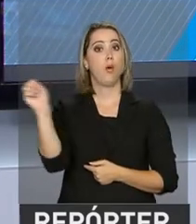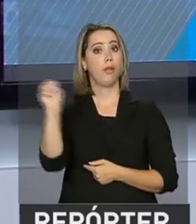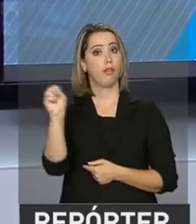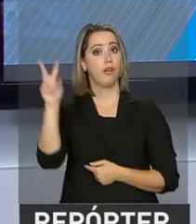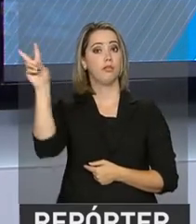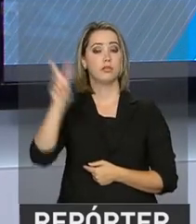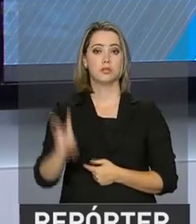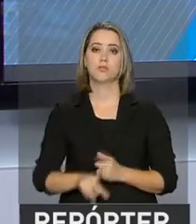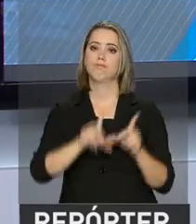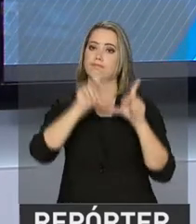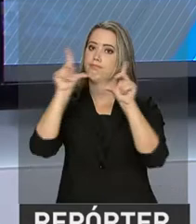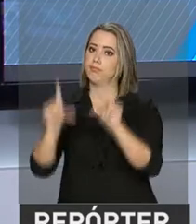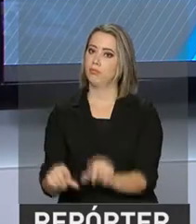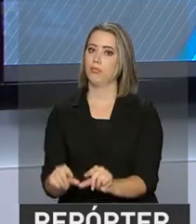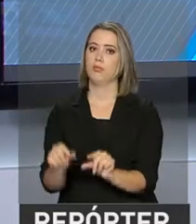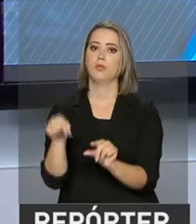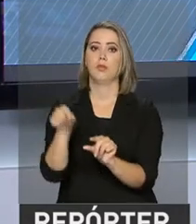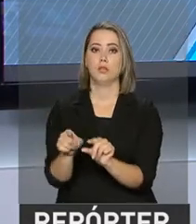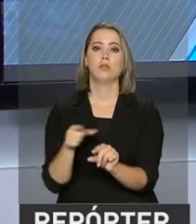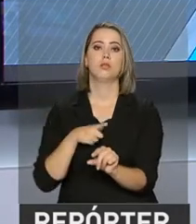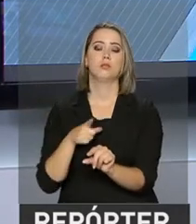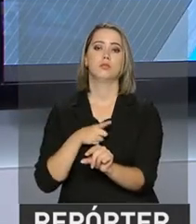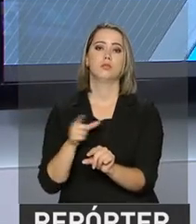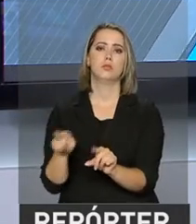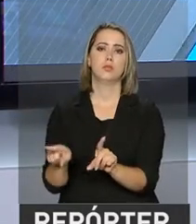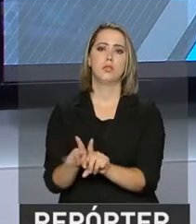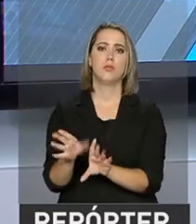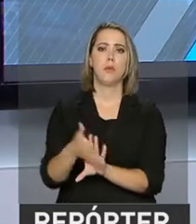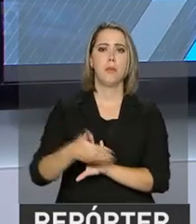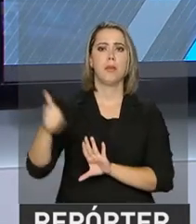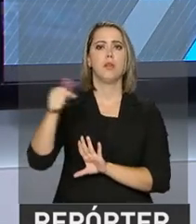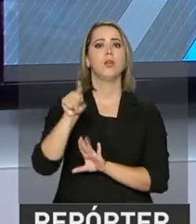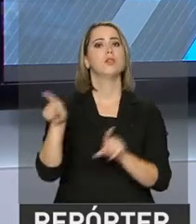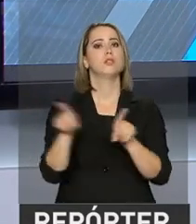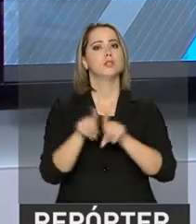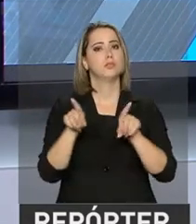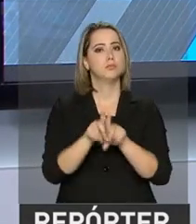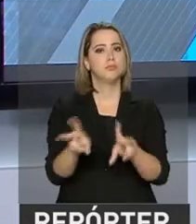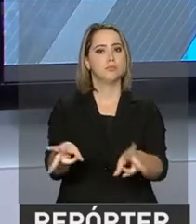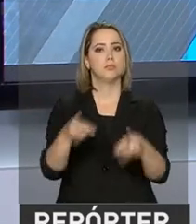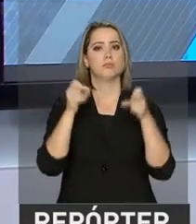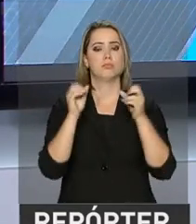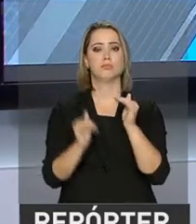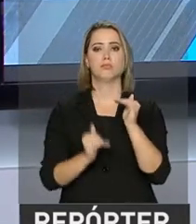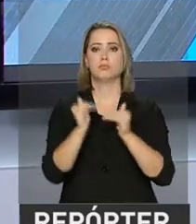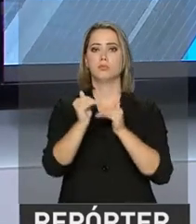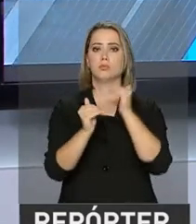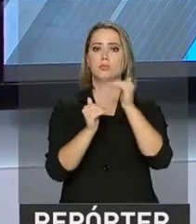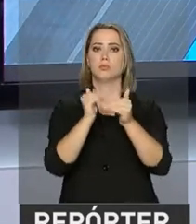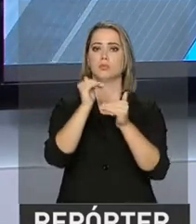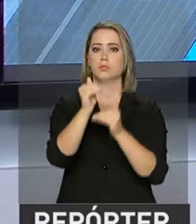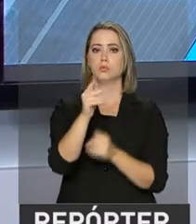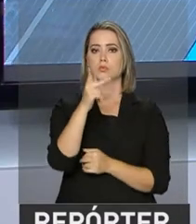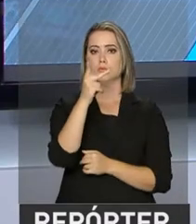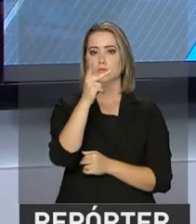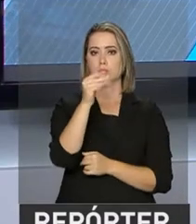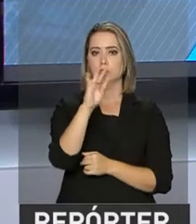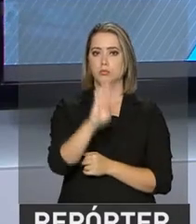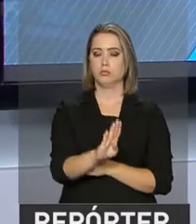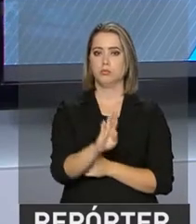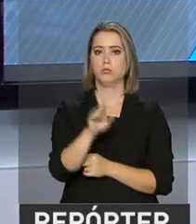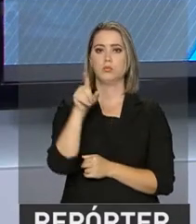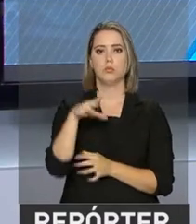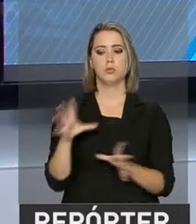vez seguida que a projeção reduzida e houve melhora também na expectativa de crescimento o produto interno bruto